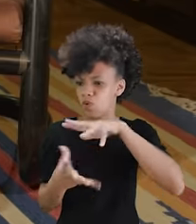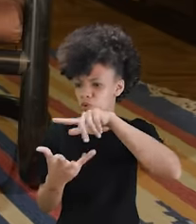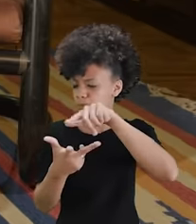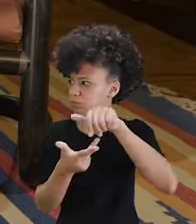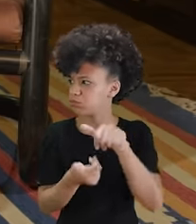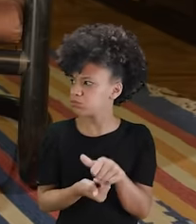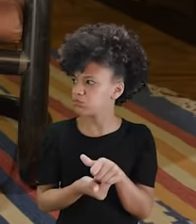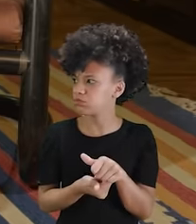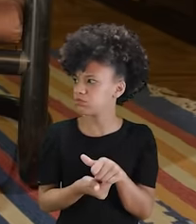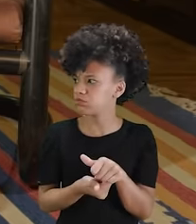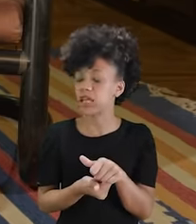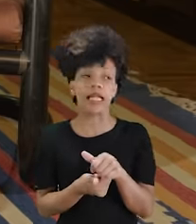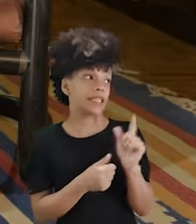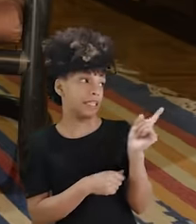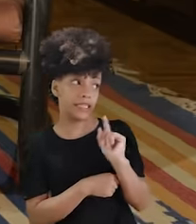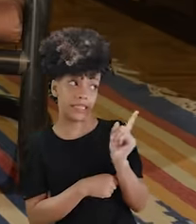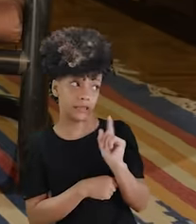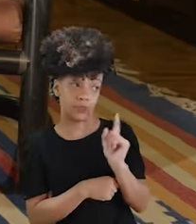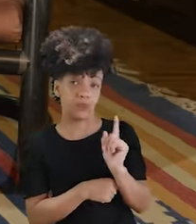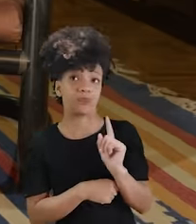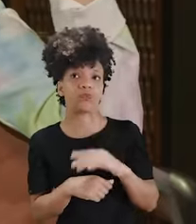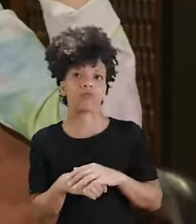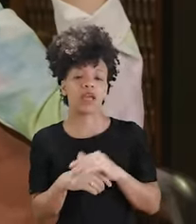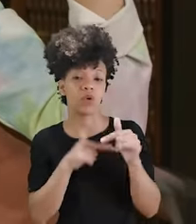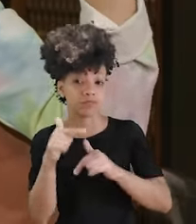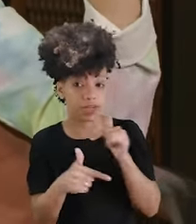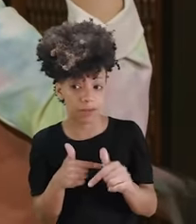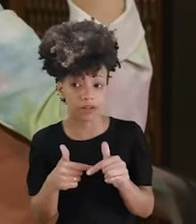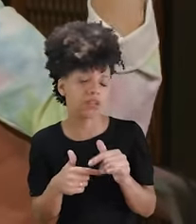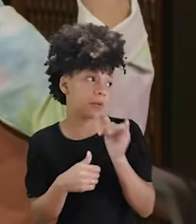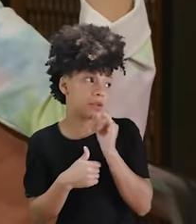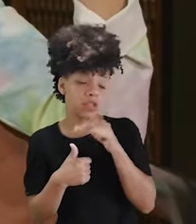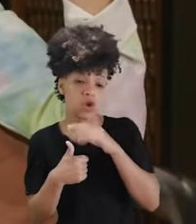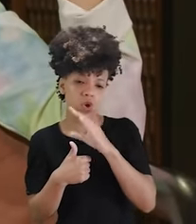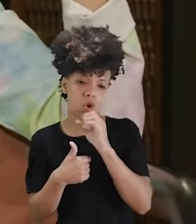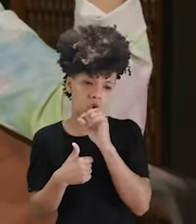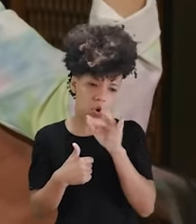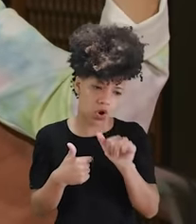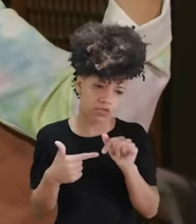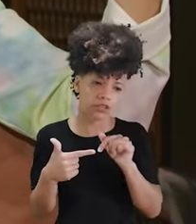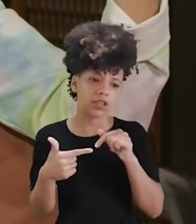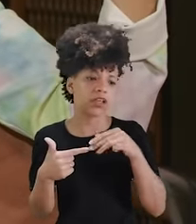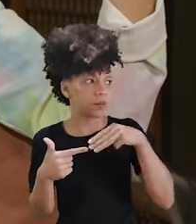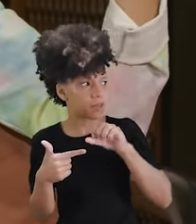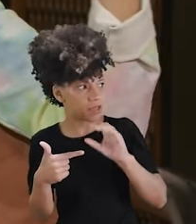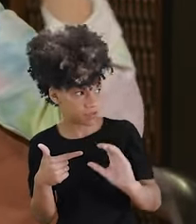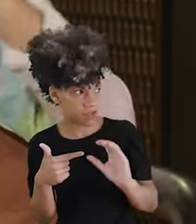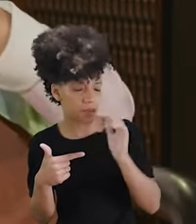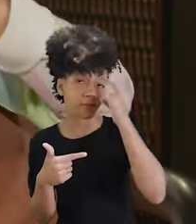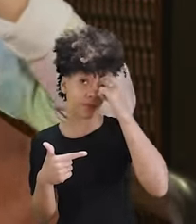nacionalidade né no inteiro a gente não não eu trabalhei só na por exemplo Costa e